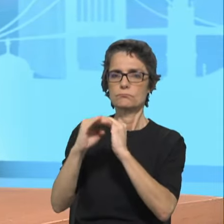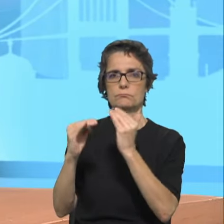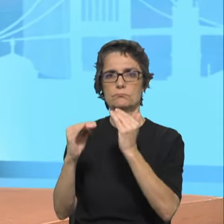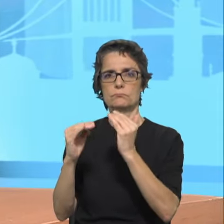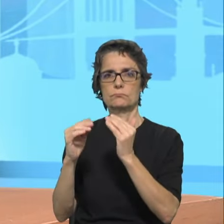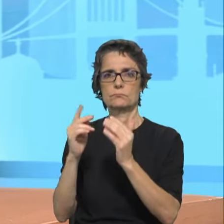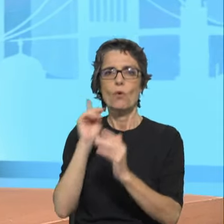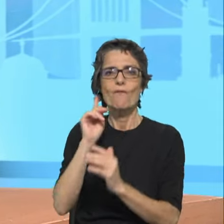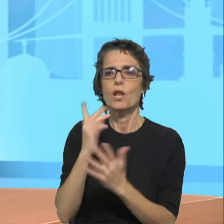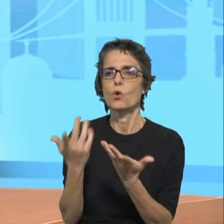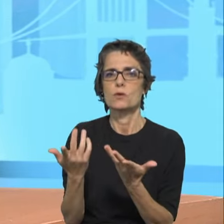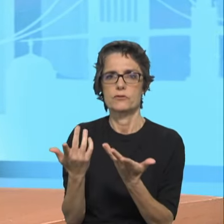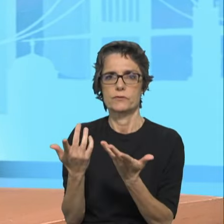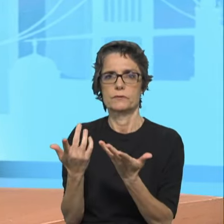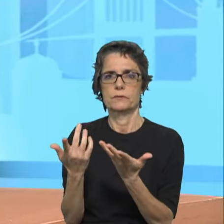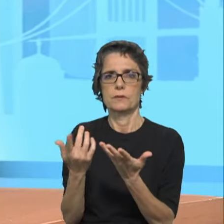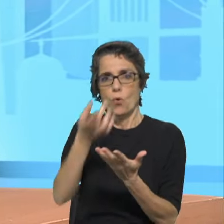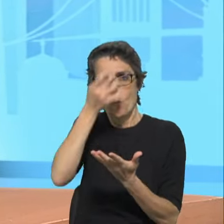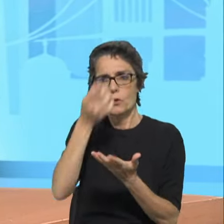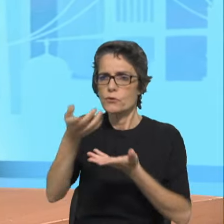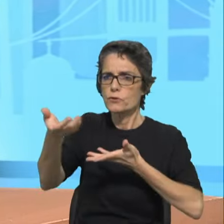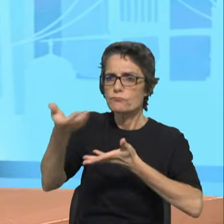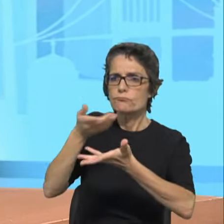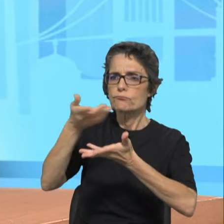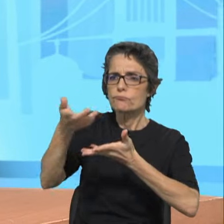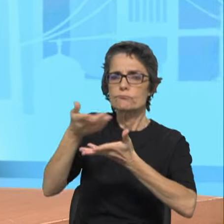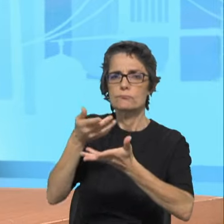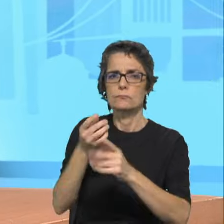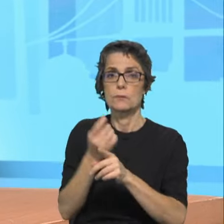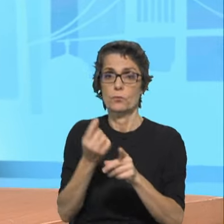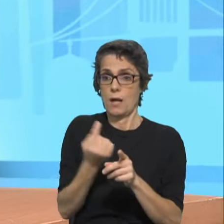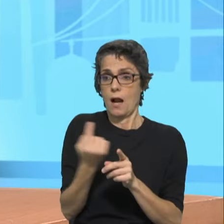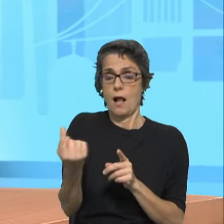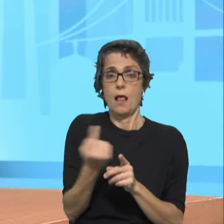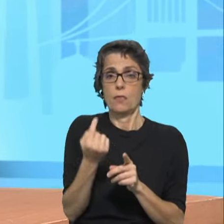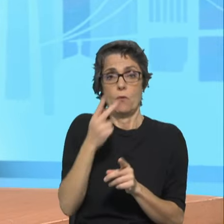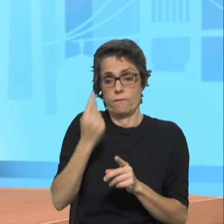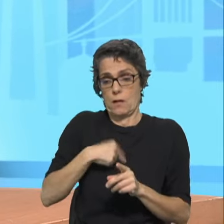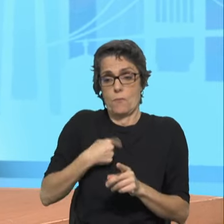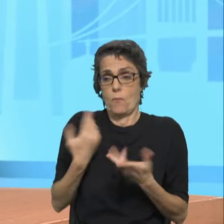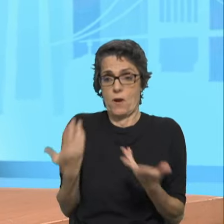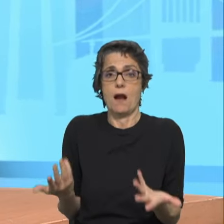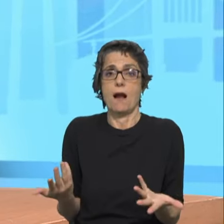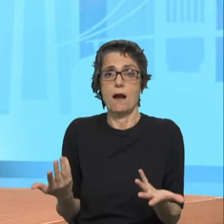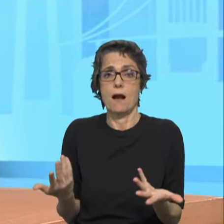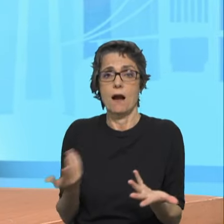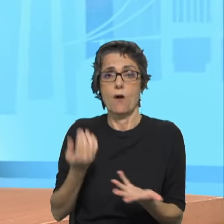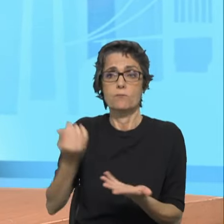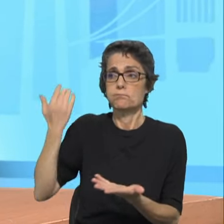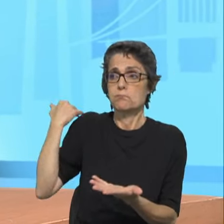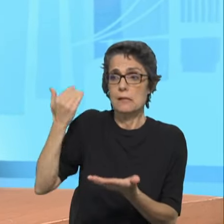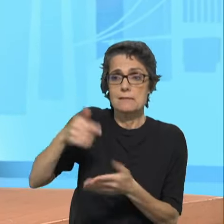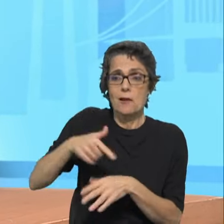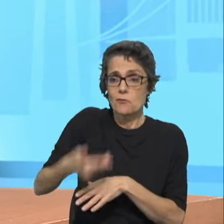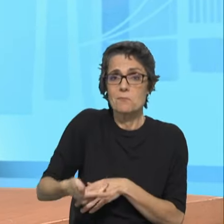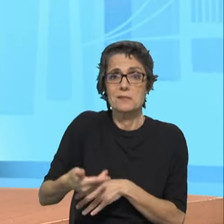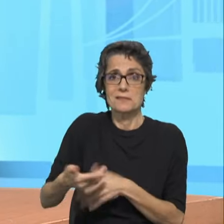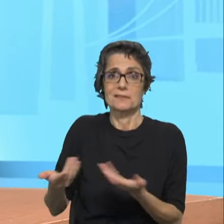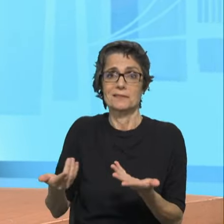que dizem. Claro, cada um de nós traz a sua vida, o seu passado, o seu presente e